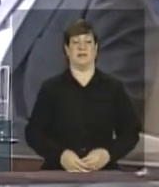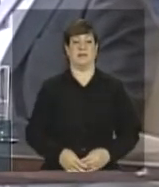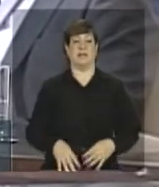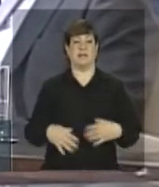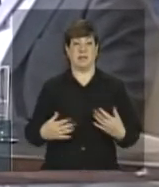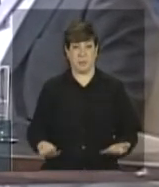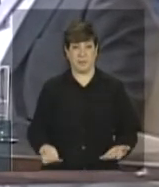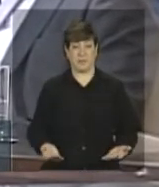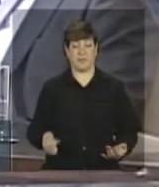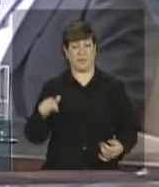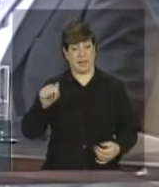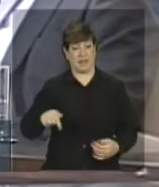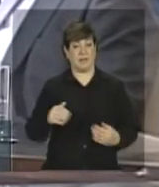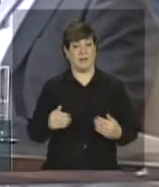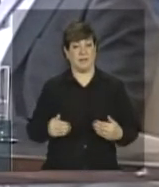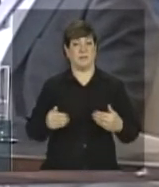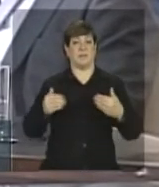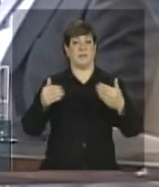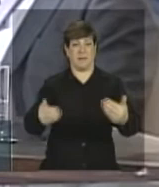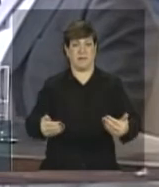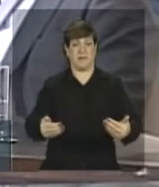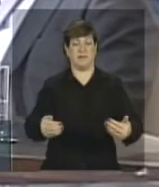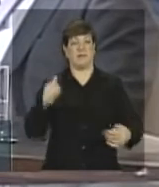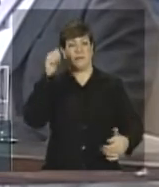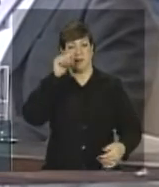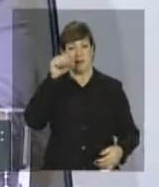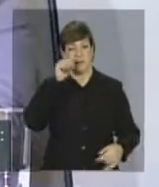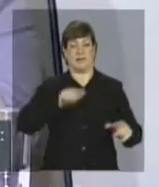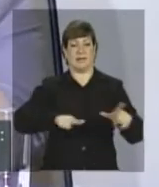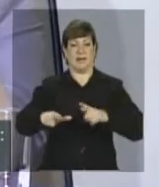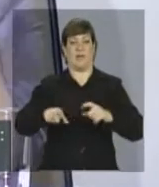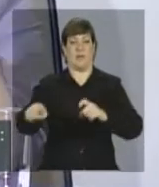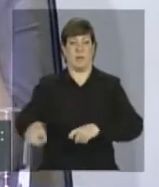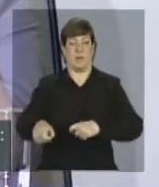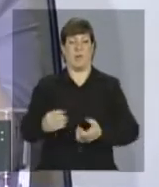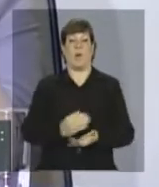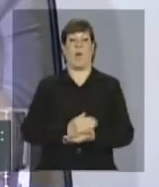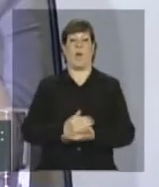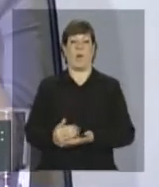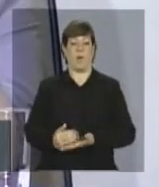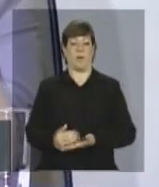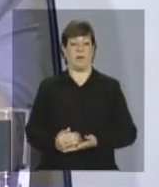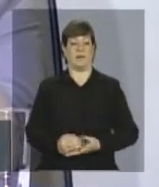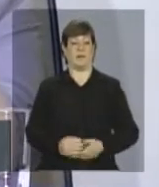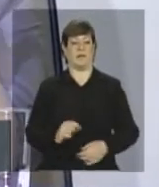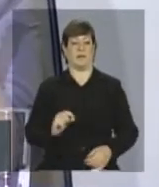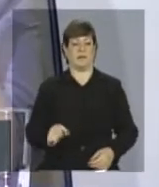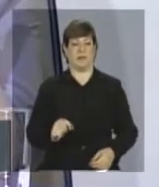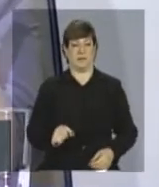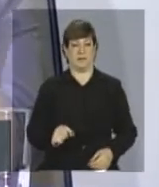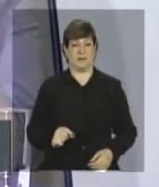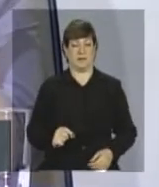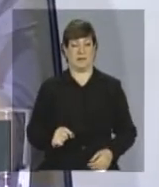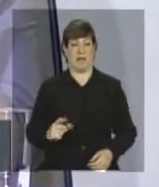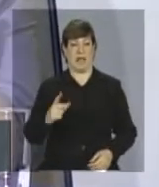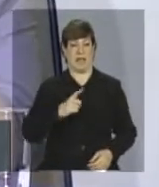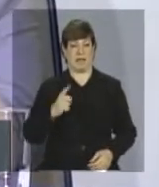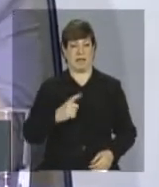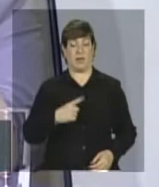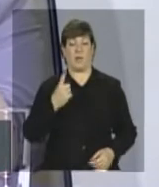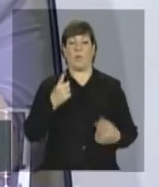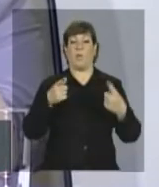daí para frente, as trabalhadoras rurais passaram a ocupar um